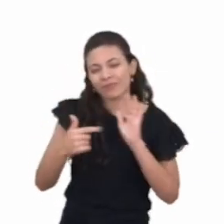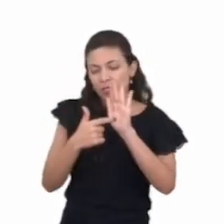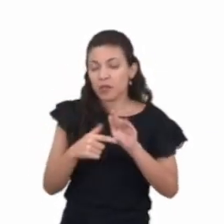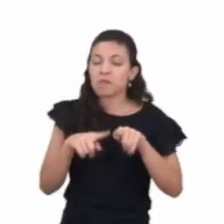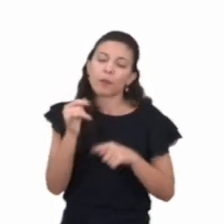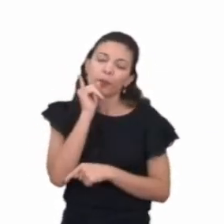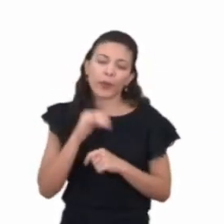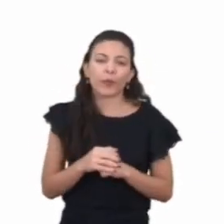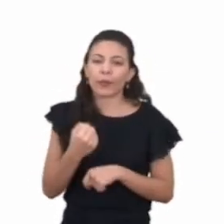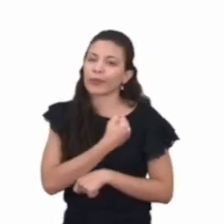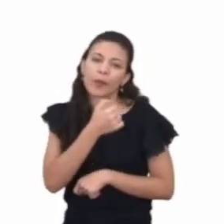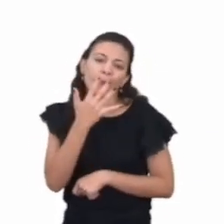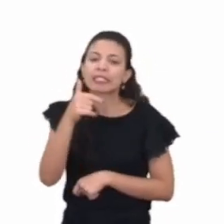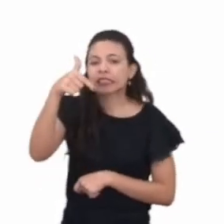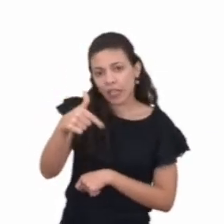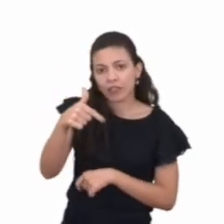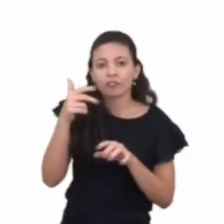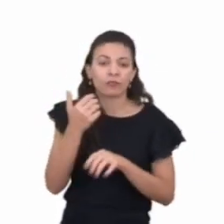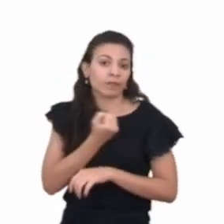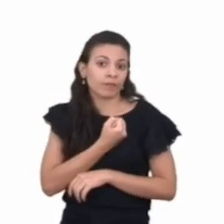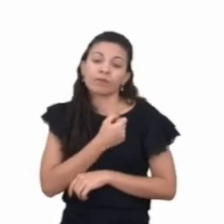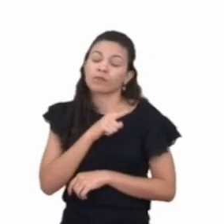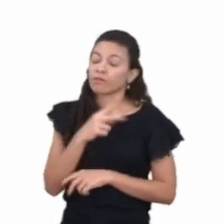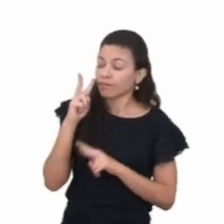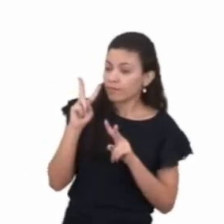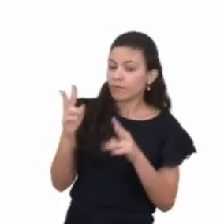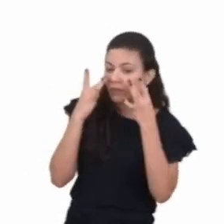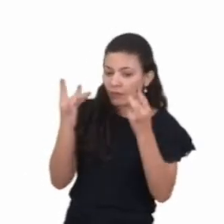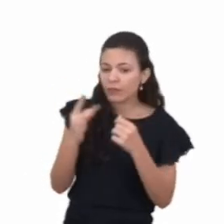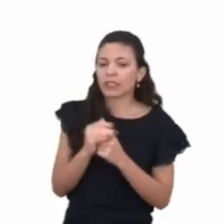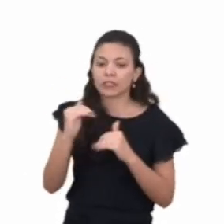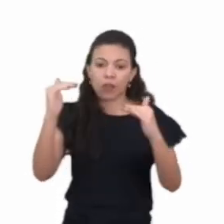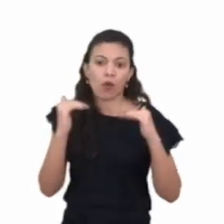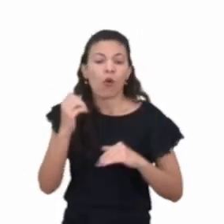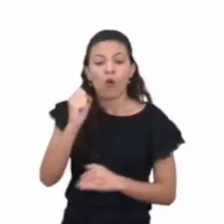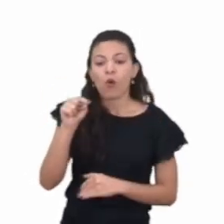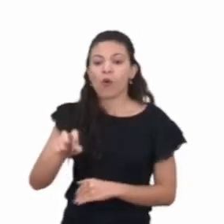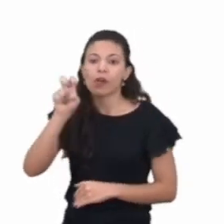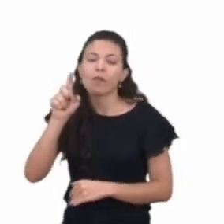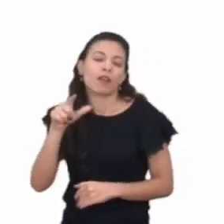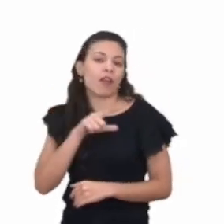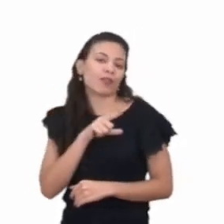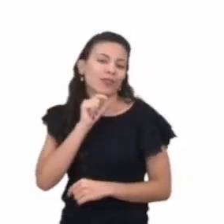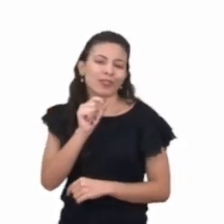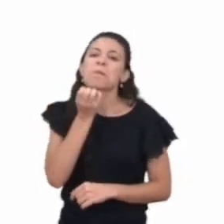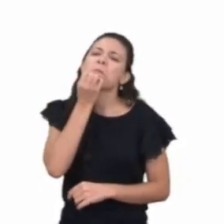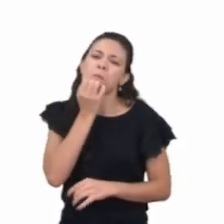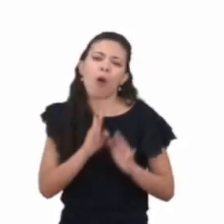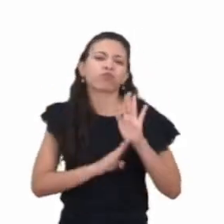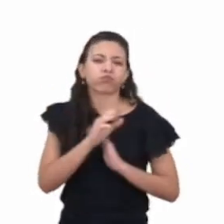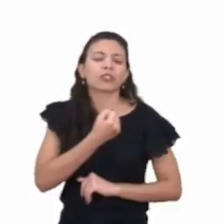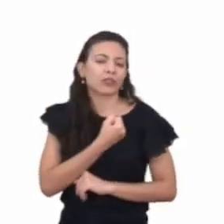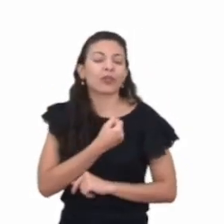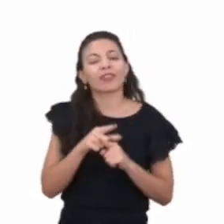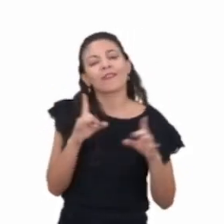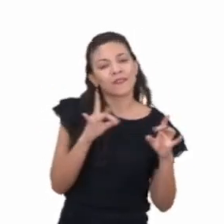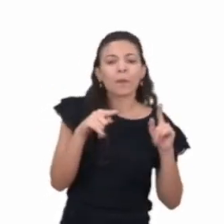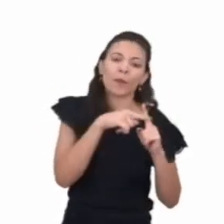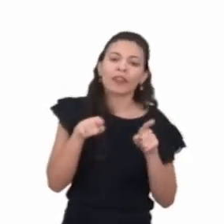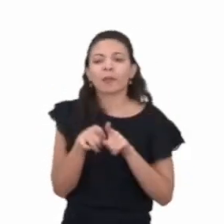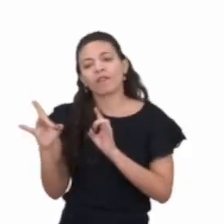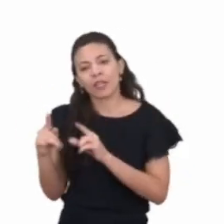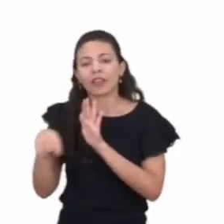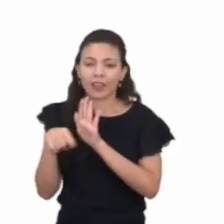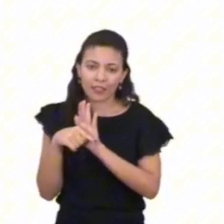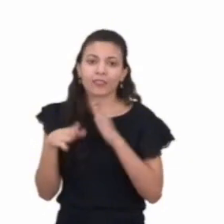indicações, mas uma nota ali média, no caso 7, vai ter uma perspectiva de atenção, quando for 8,5, uma perspectiva de bom desempenho, então, pra também trazer esse feedback positivo e não só o feedback negativo, mas